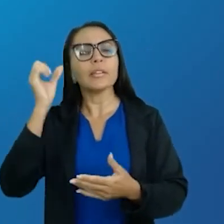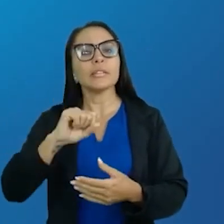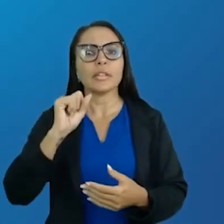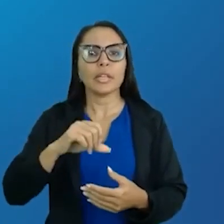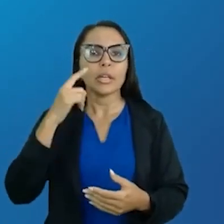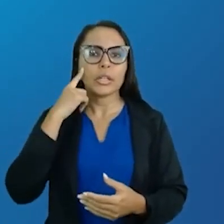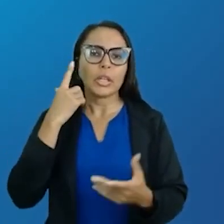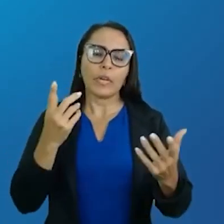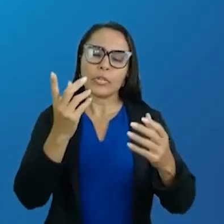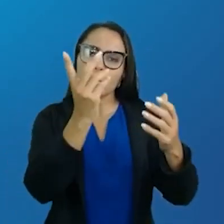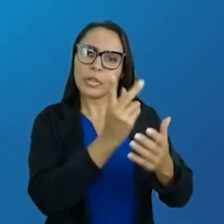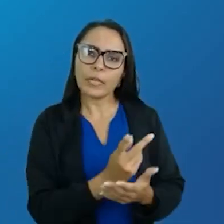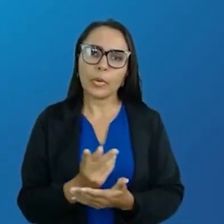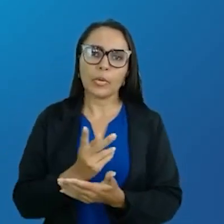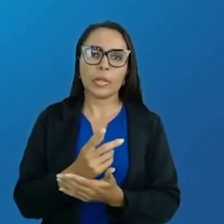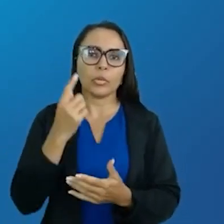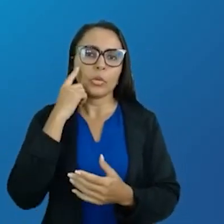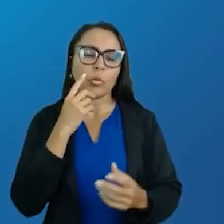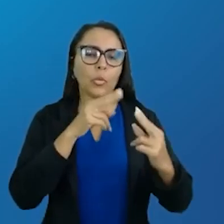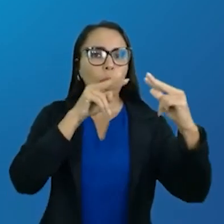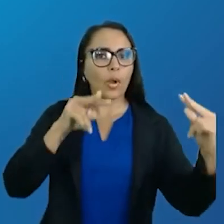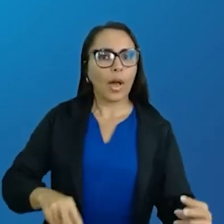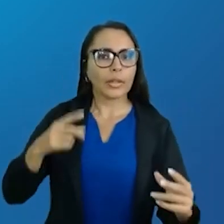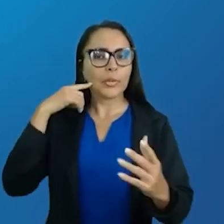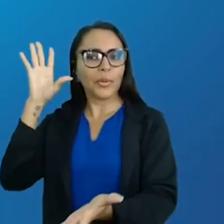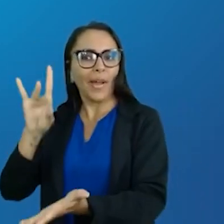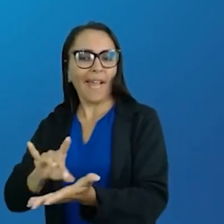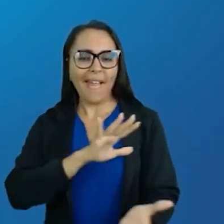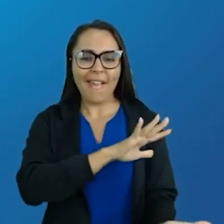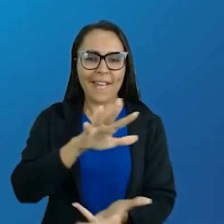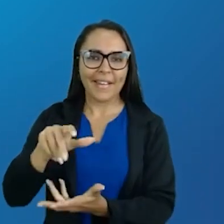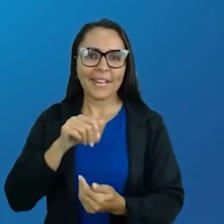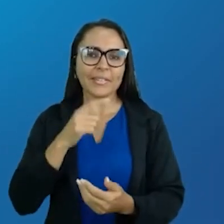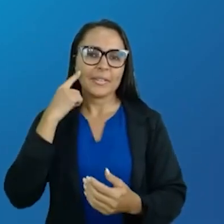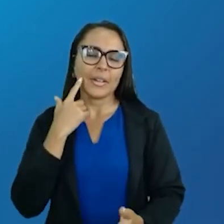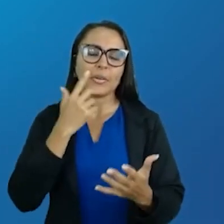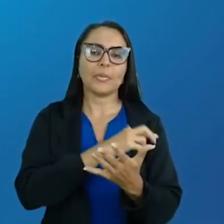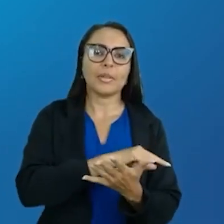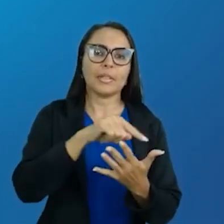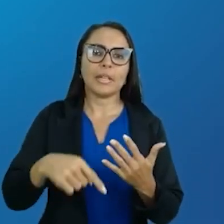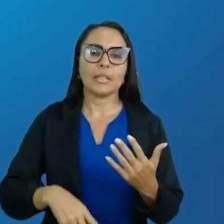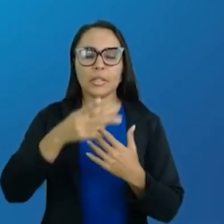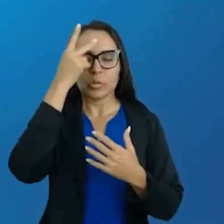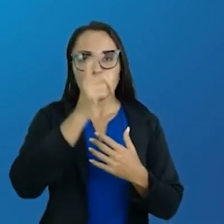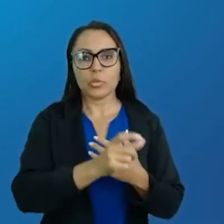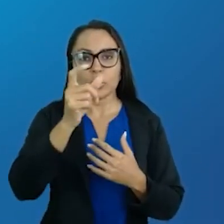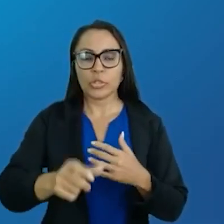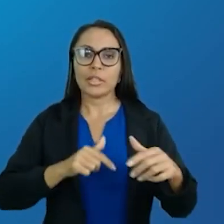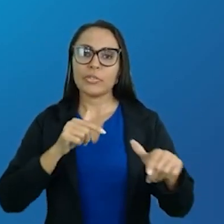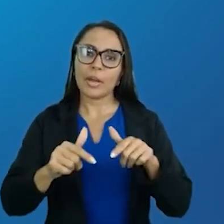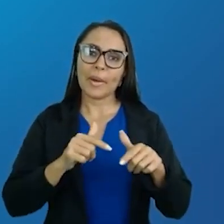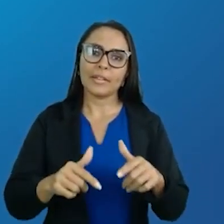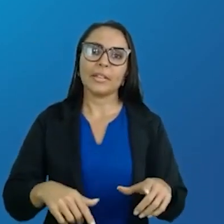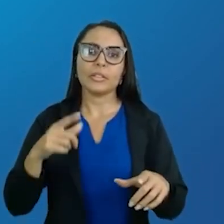encontrar o que procuramos, no mundo real e online. Praticar a arquitetura da informação envolve ajudar as pessoas e organizações com as quais trabalhamos a